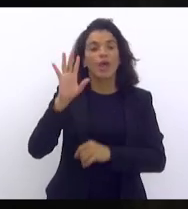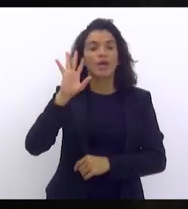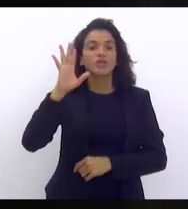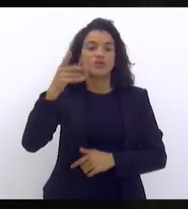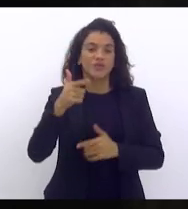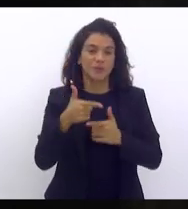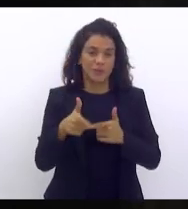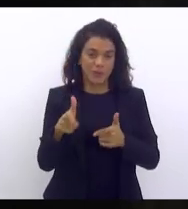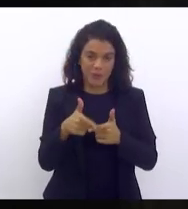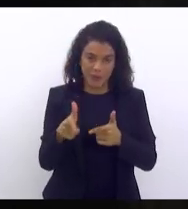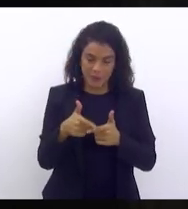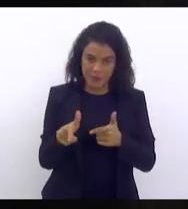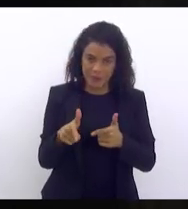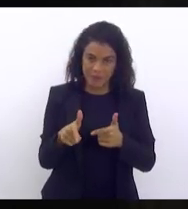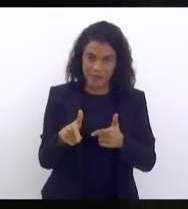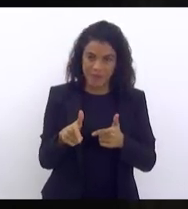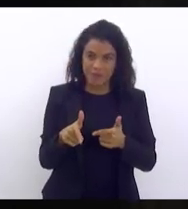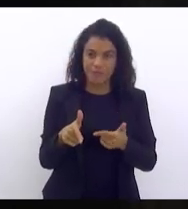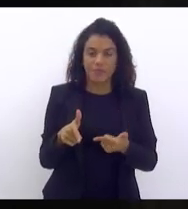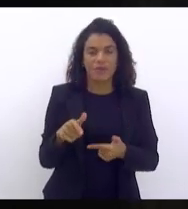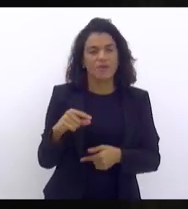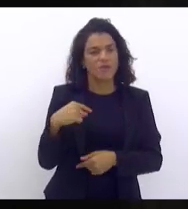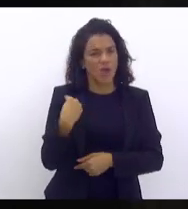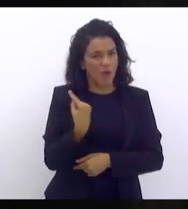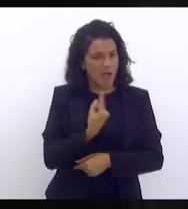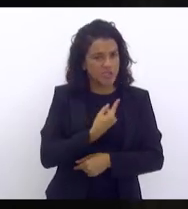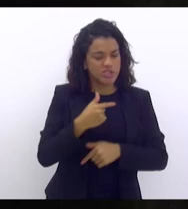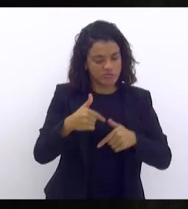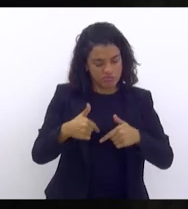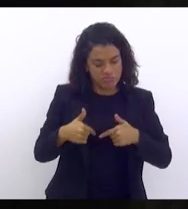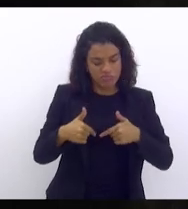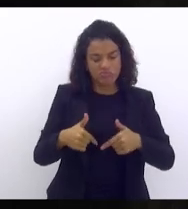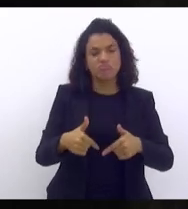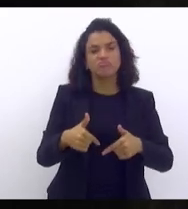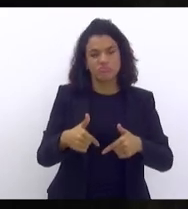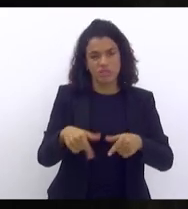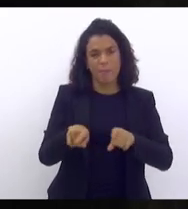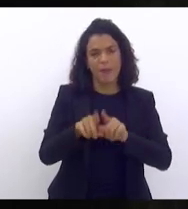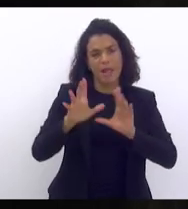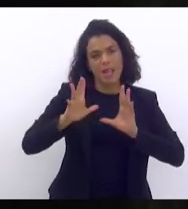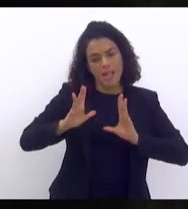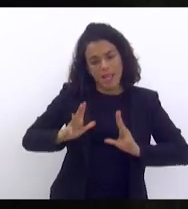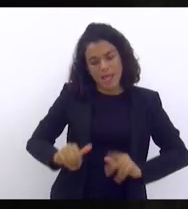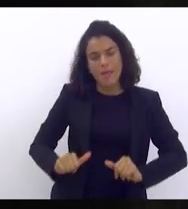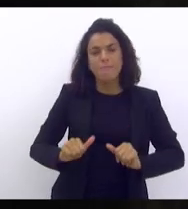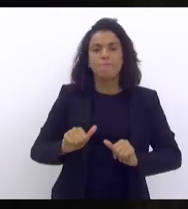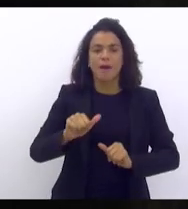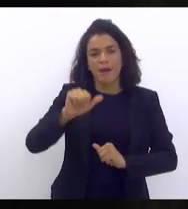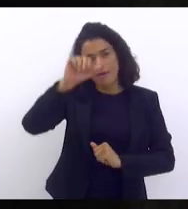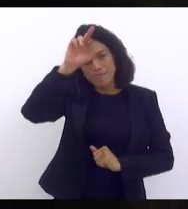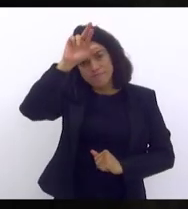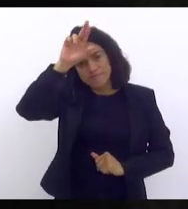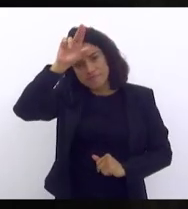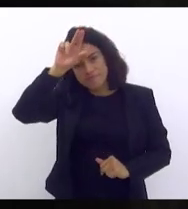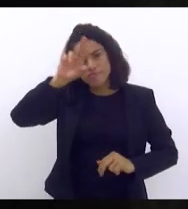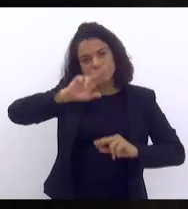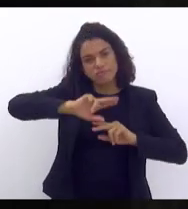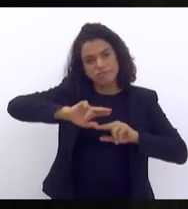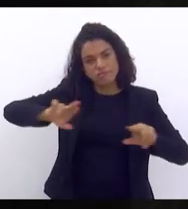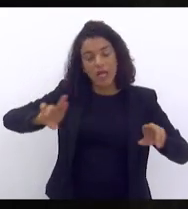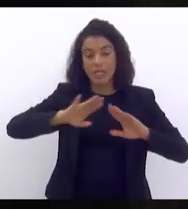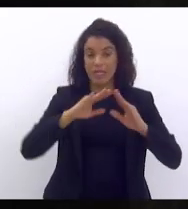problemas. Então, a gente faz também todos os tipos de pragas, todos os tipos de vetores, né, nessas escolas